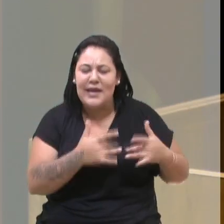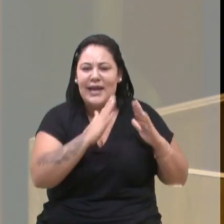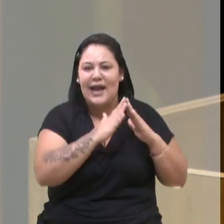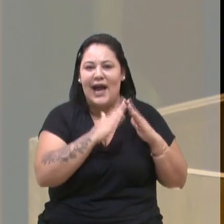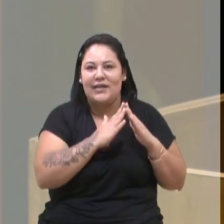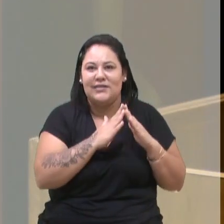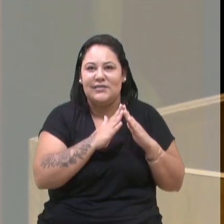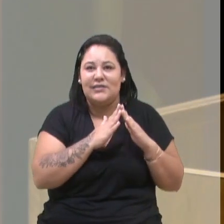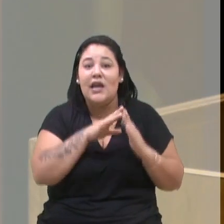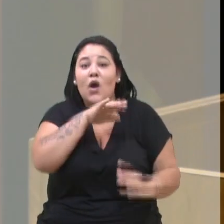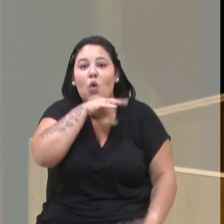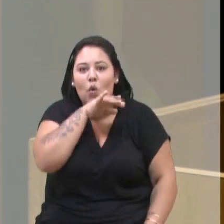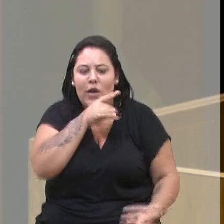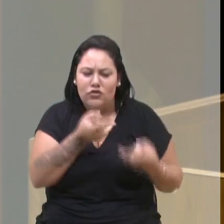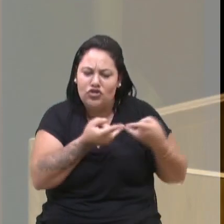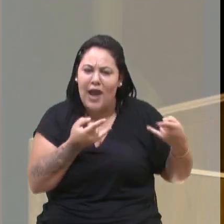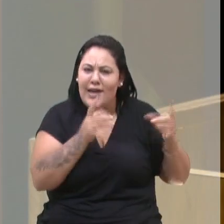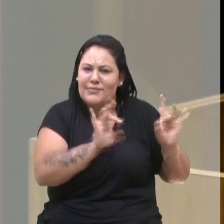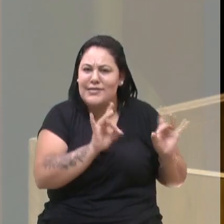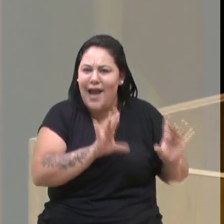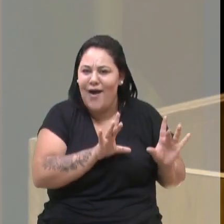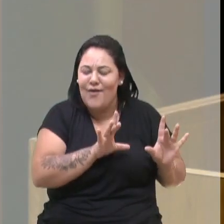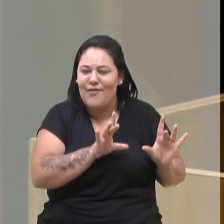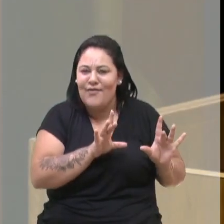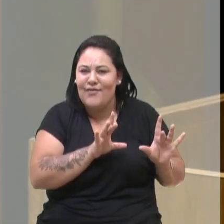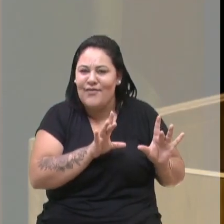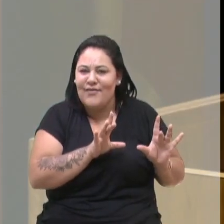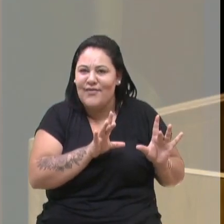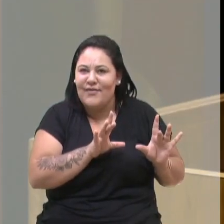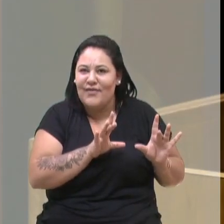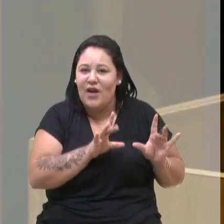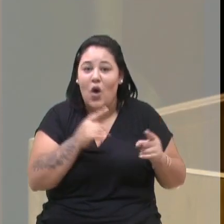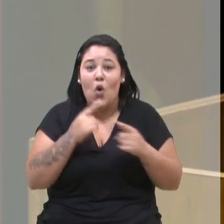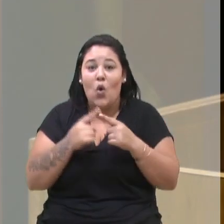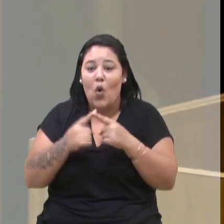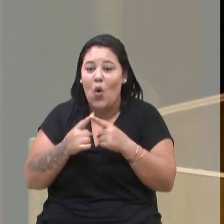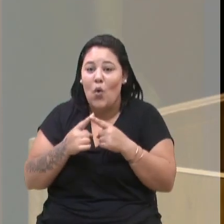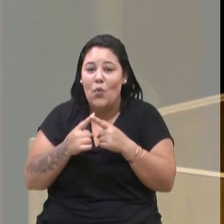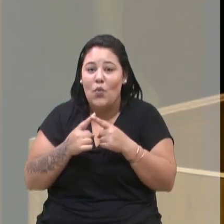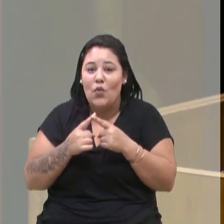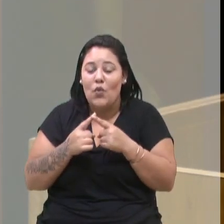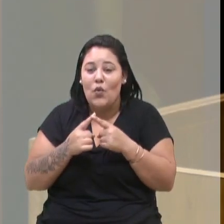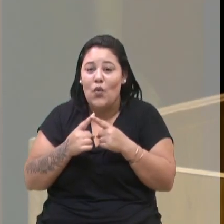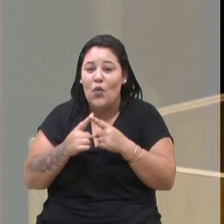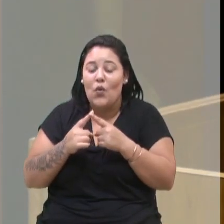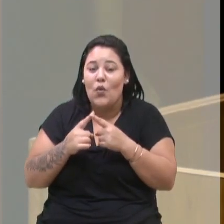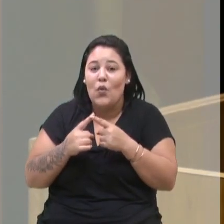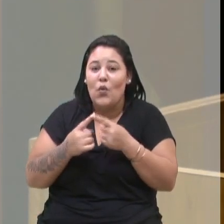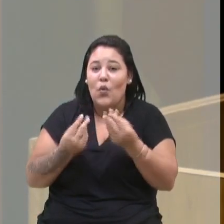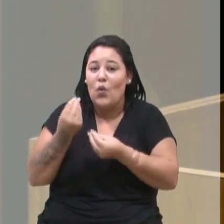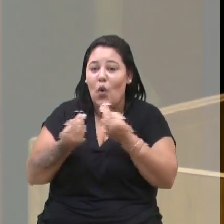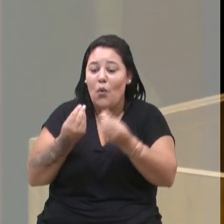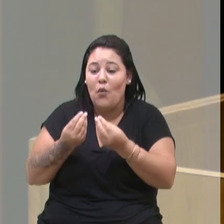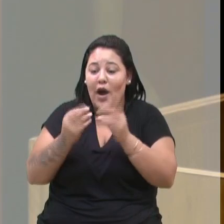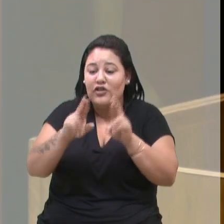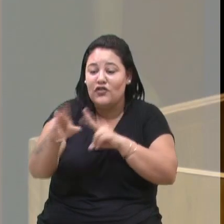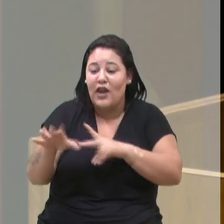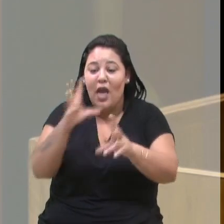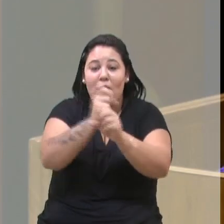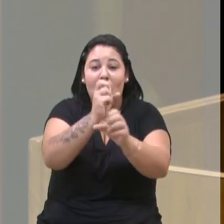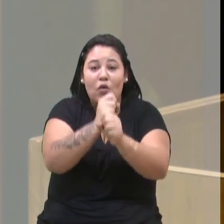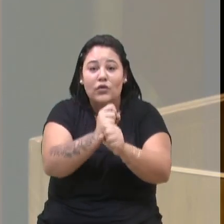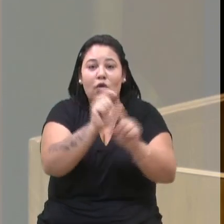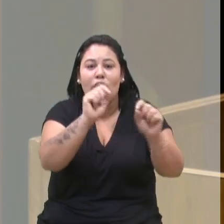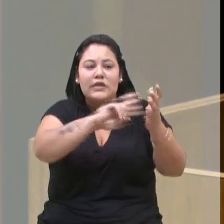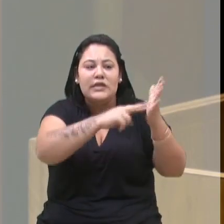cheque especial, o quanto é diferente uma conta calcionada de uma vinculada de uma descontada, o que é um CDB, um